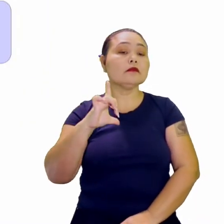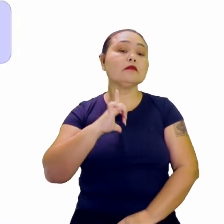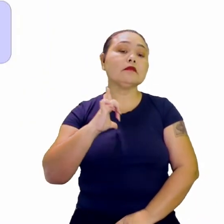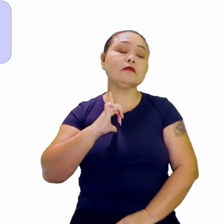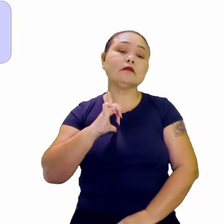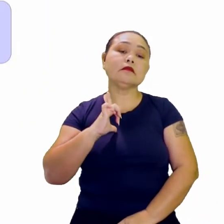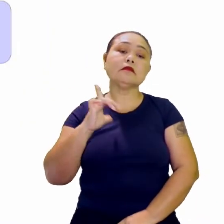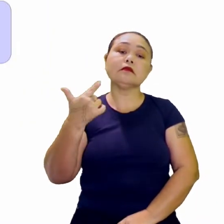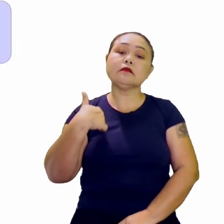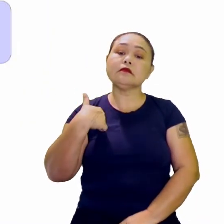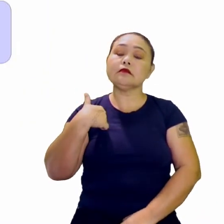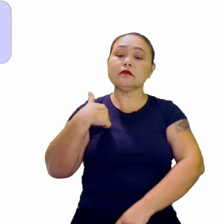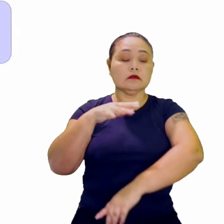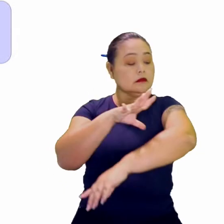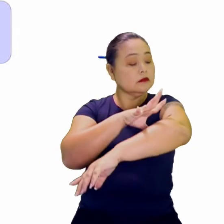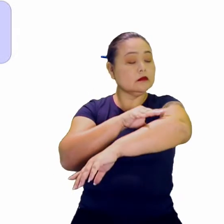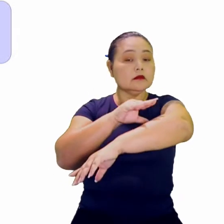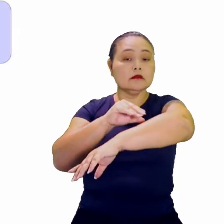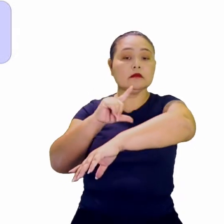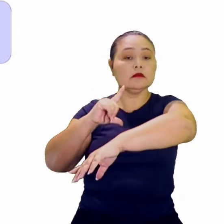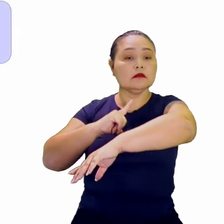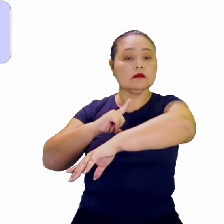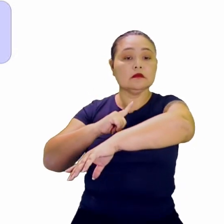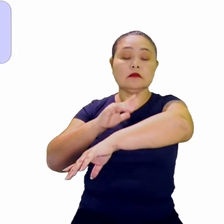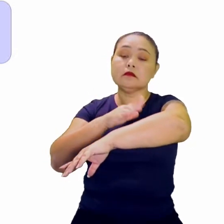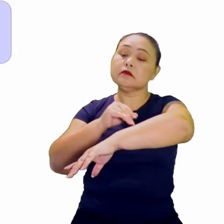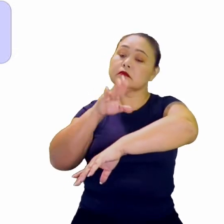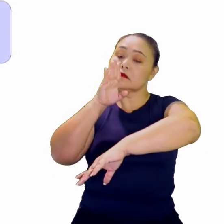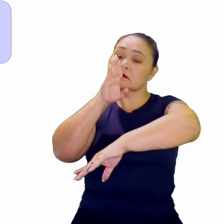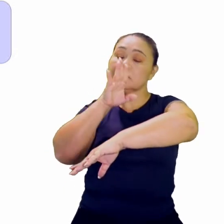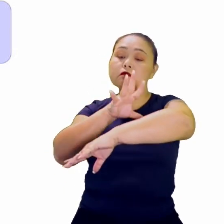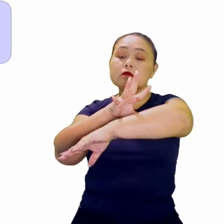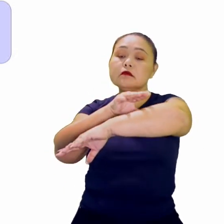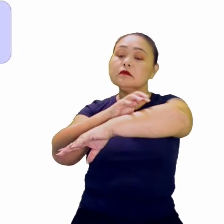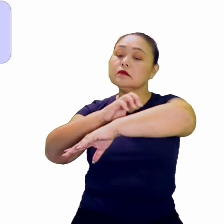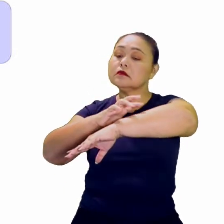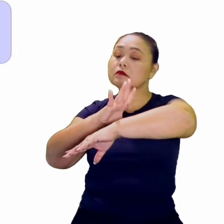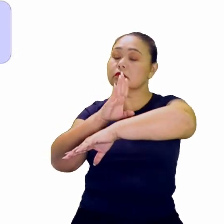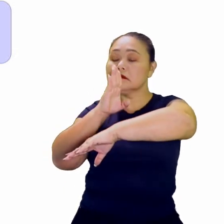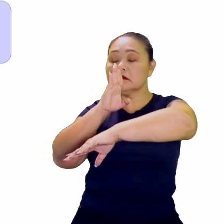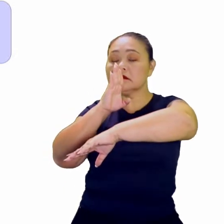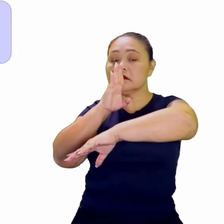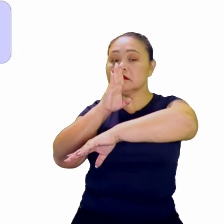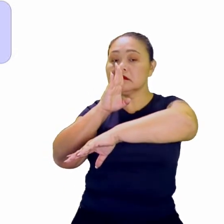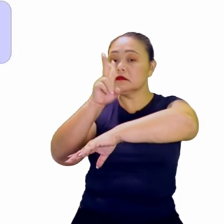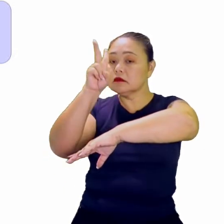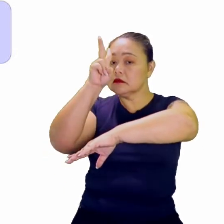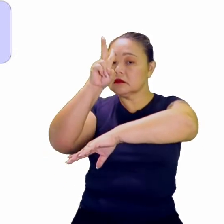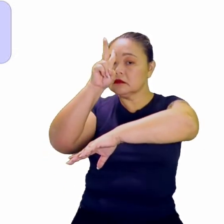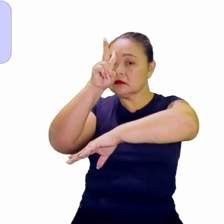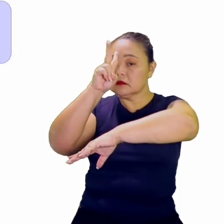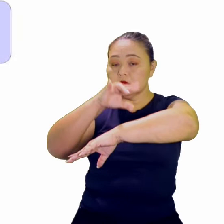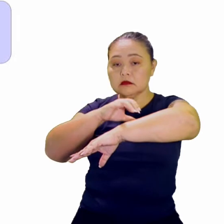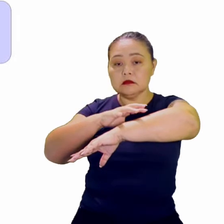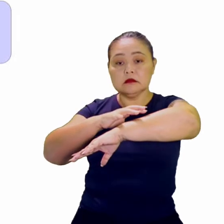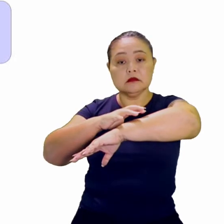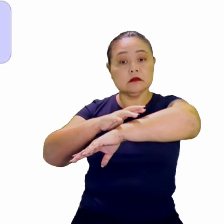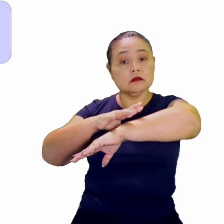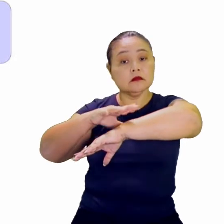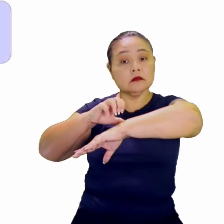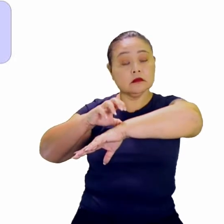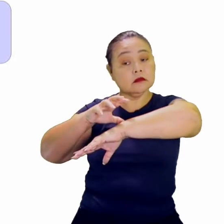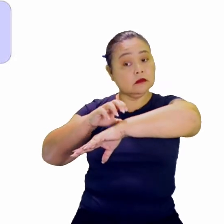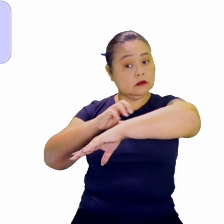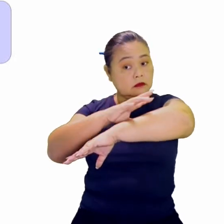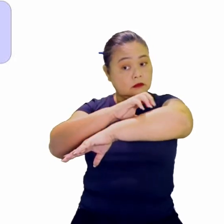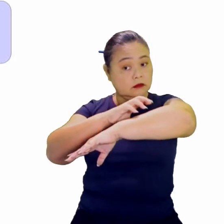inicialmente o comportamento do músculo. Então, aqui eu tenho o músculo em repouso, Lembrando que ele vai contrair, vai recrutar,